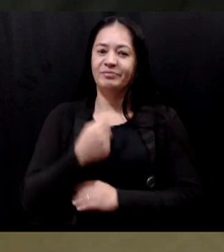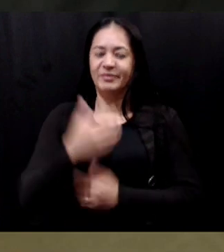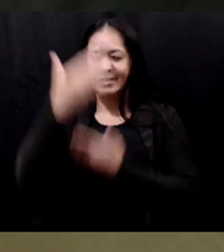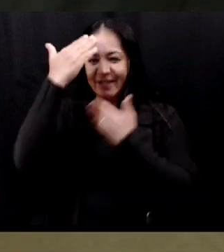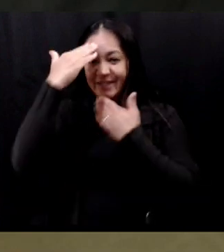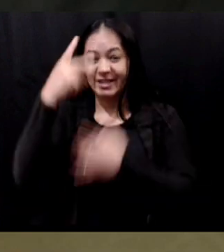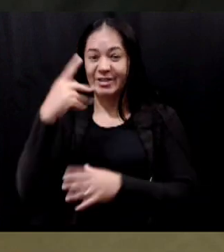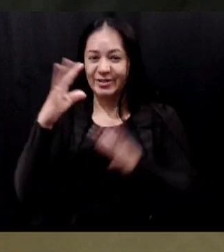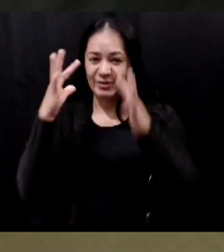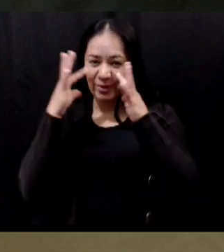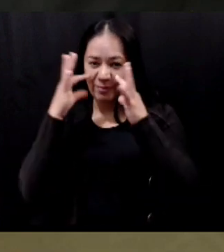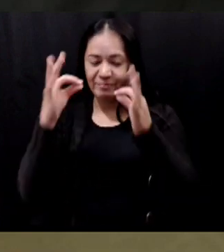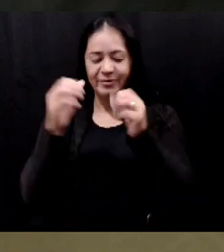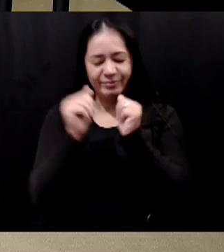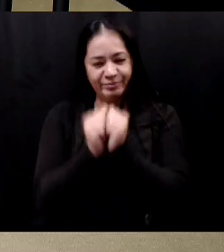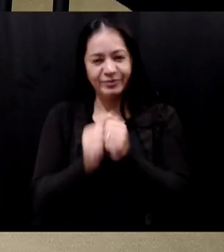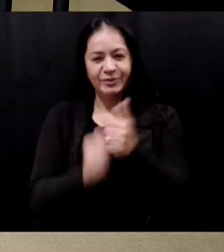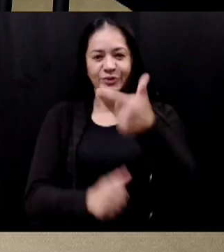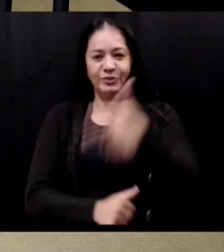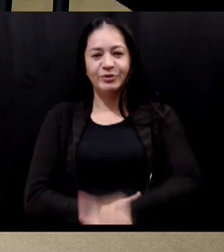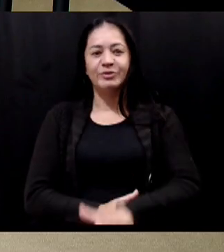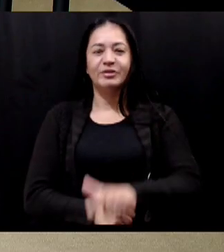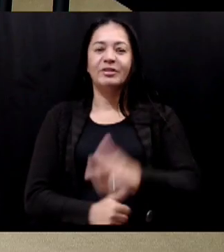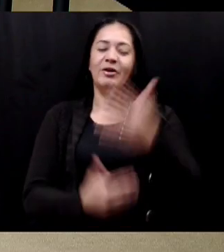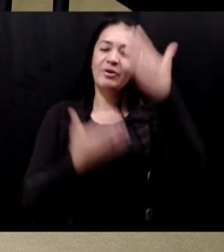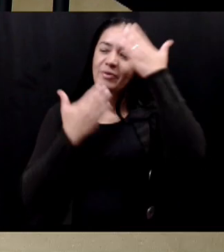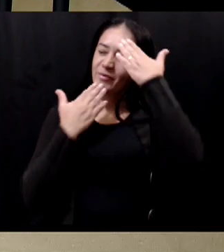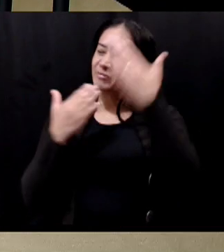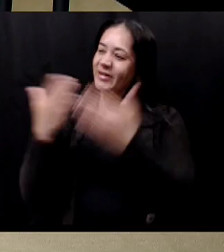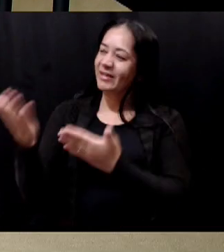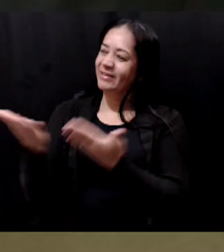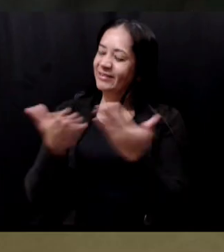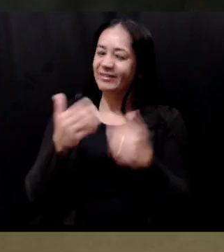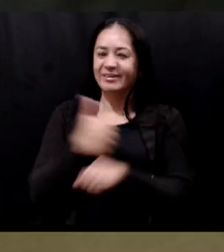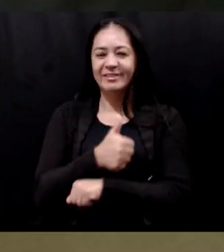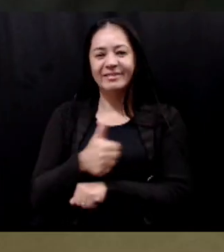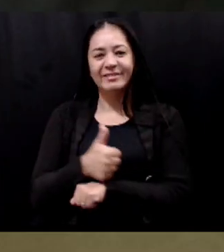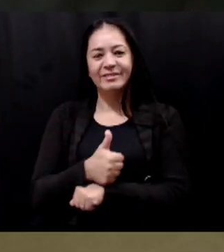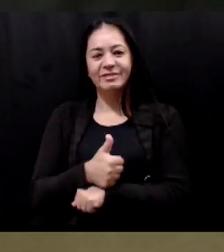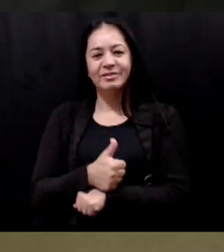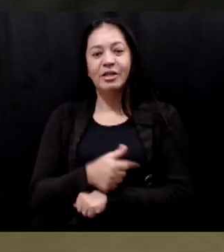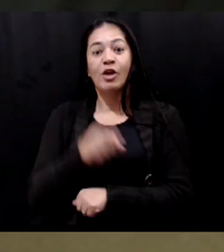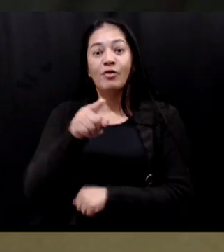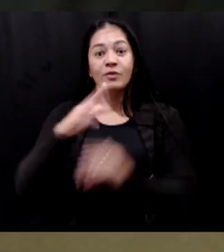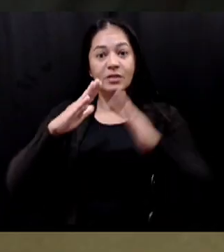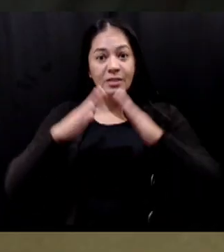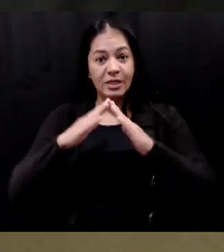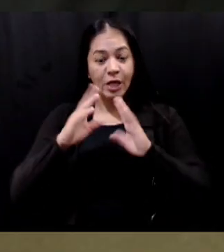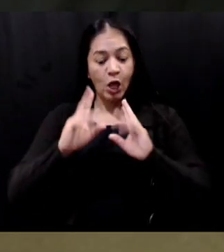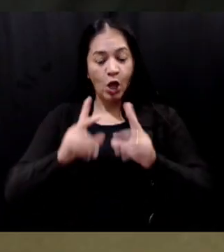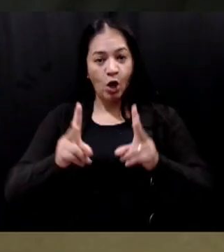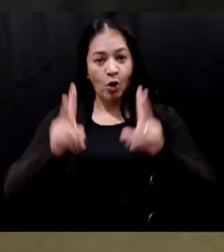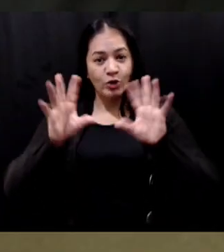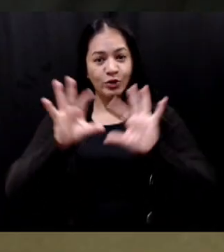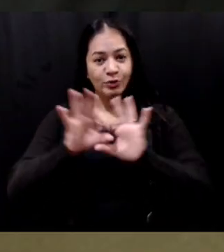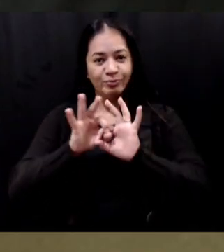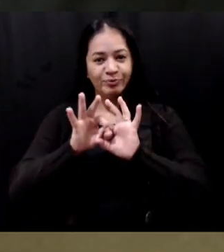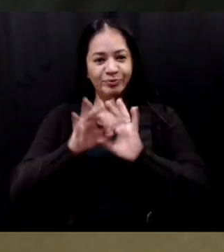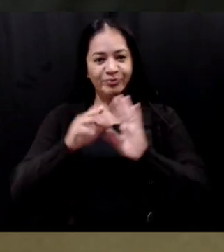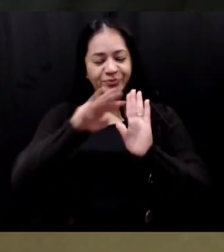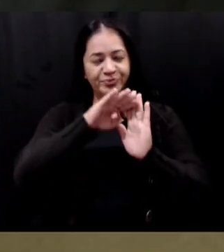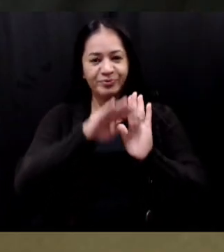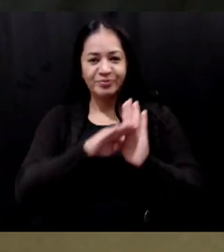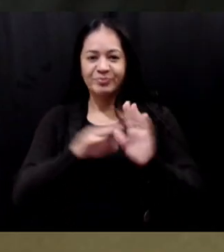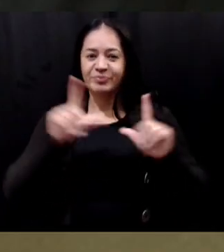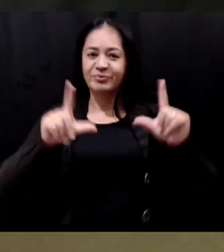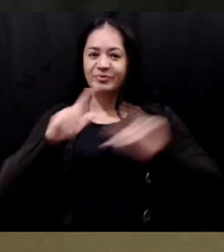companhia mais uma vez. Muito obrigado aos nossos convidados. Você de casa, continue ligadinhos na programação da TV Câmara Campinas. Amanhã, se Deus quiser,